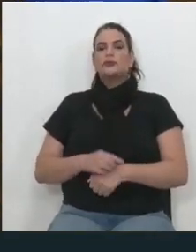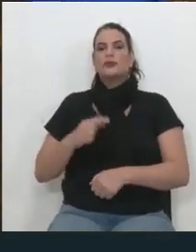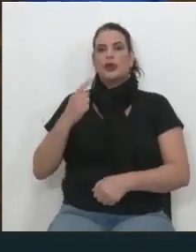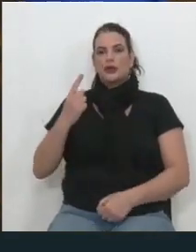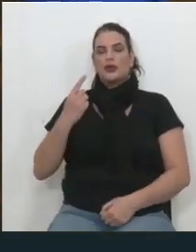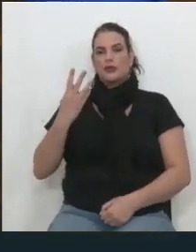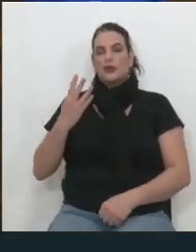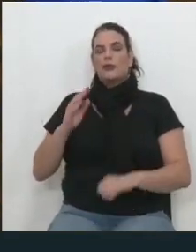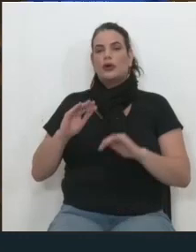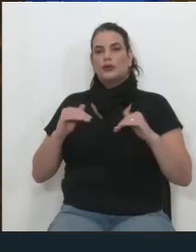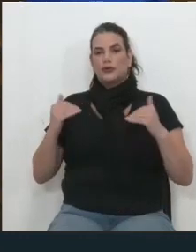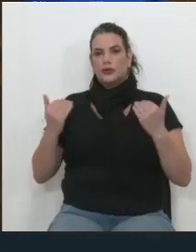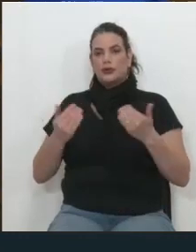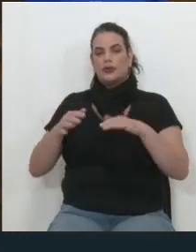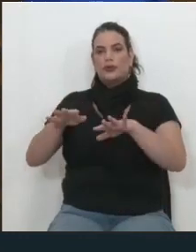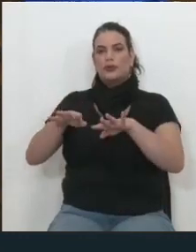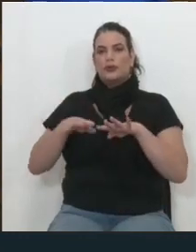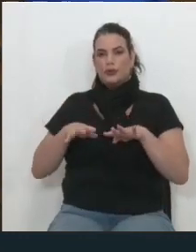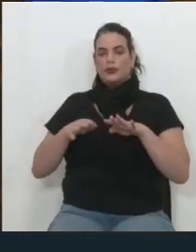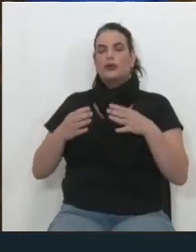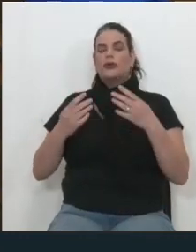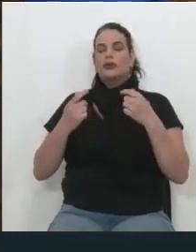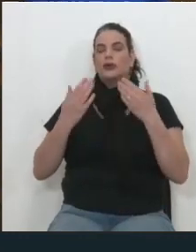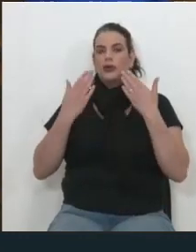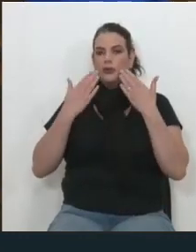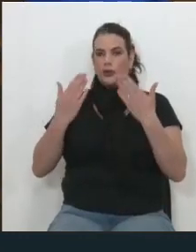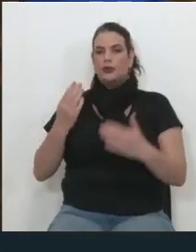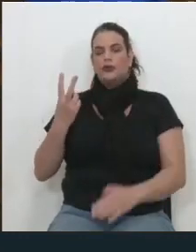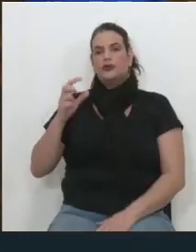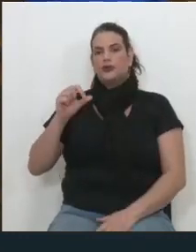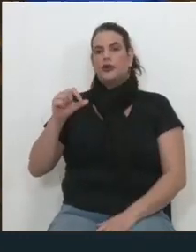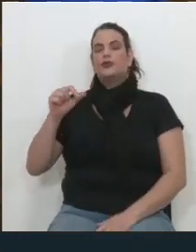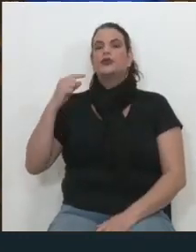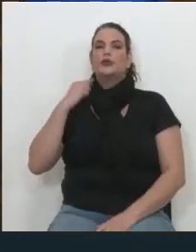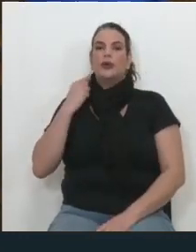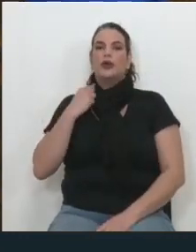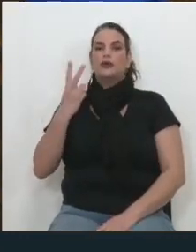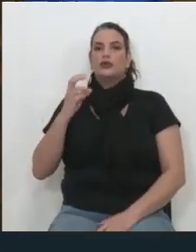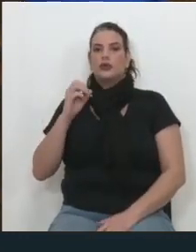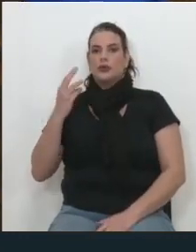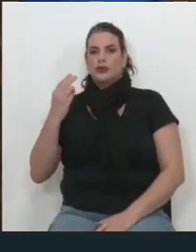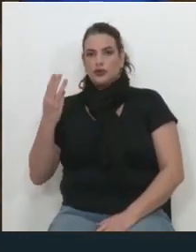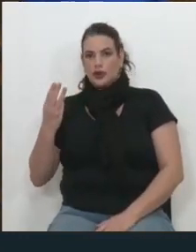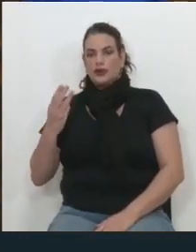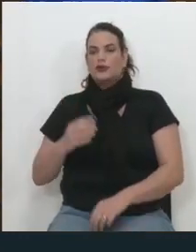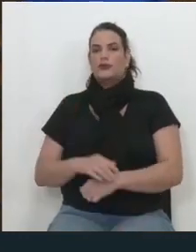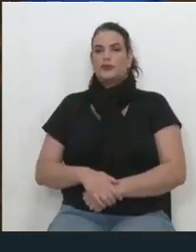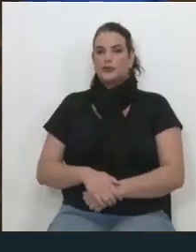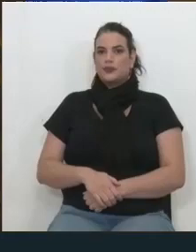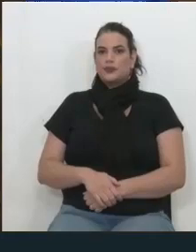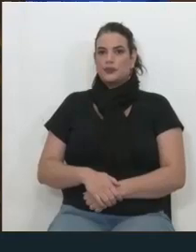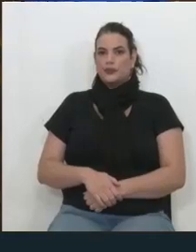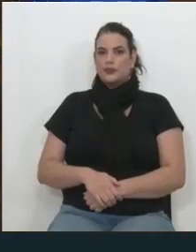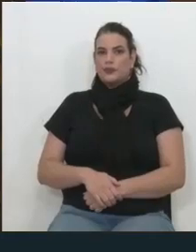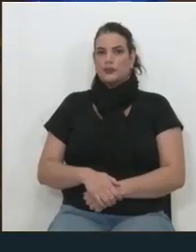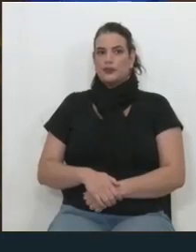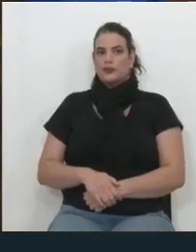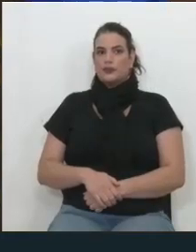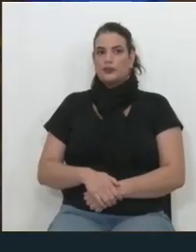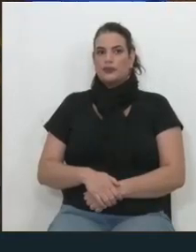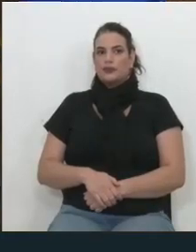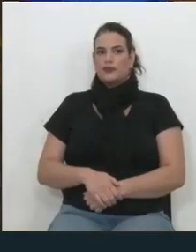14ª sessão extraordinária de 29 de maio de 2023. Está aberta a palavra.